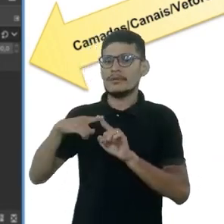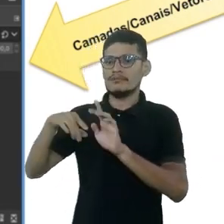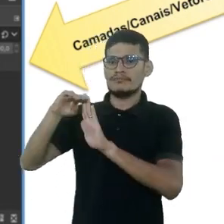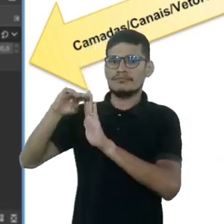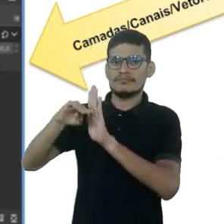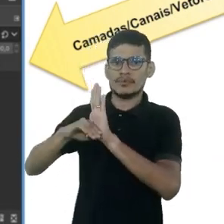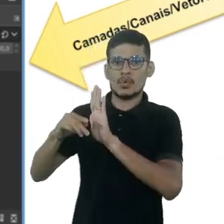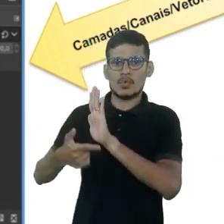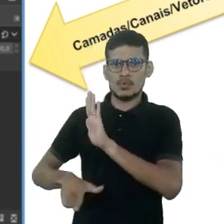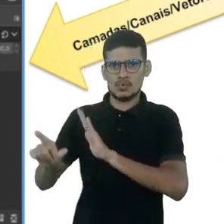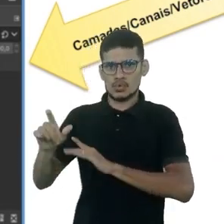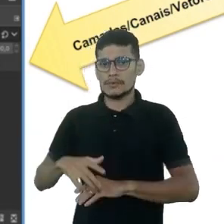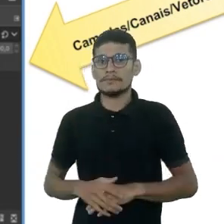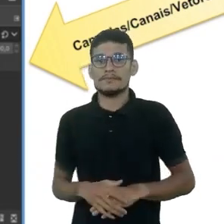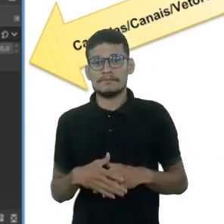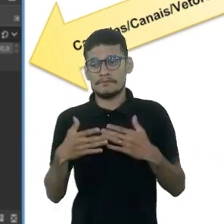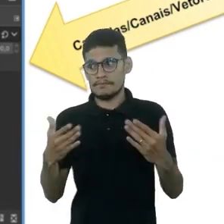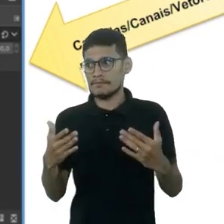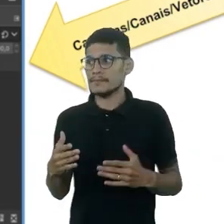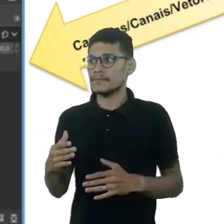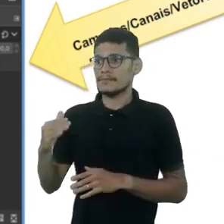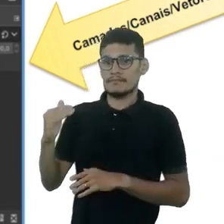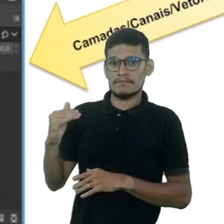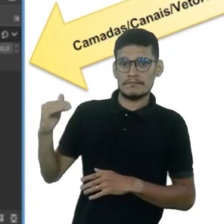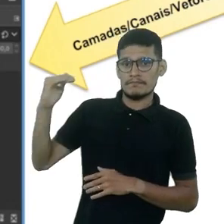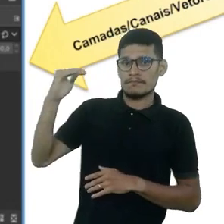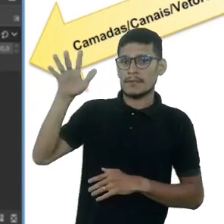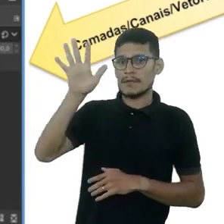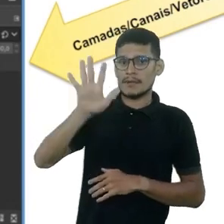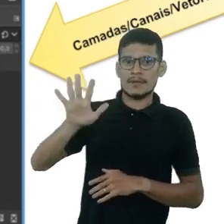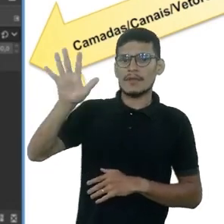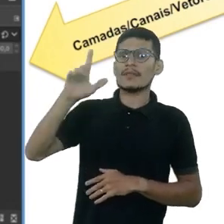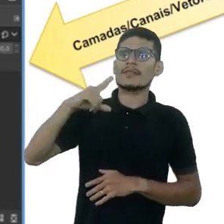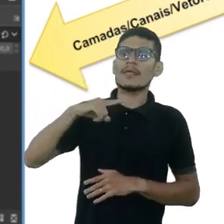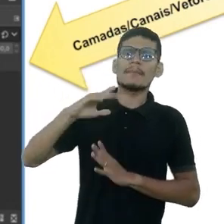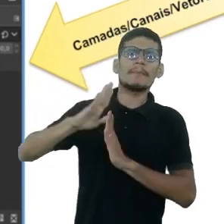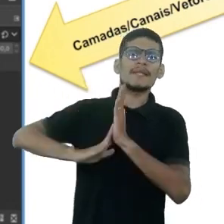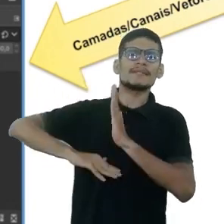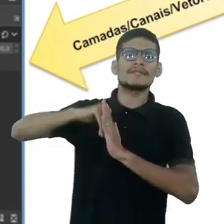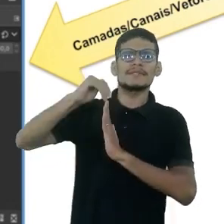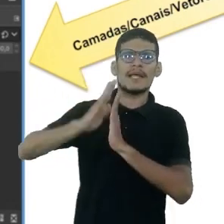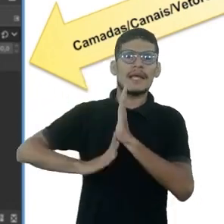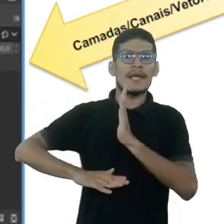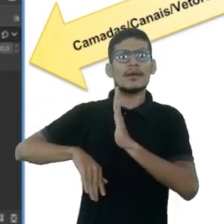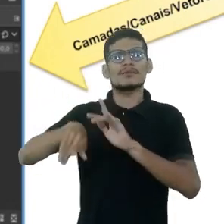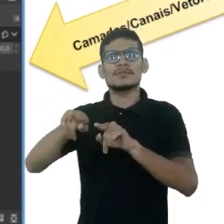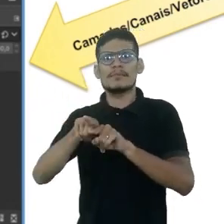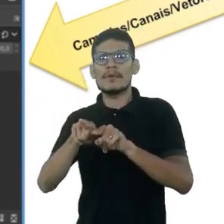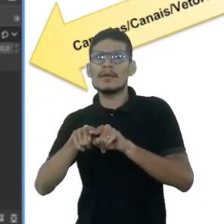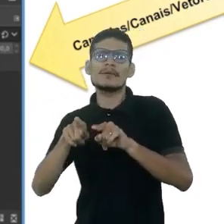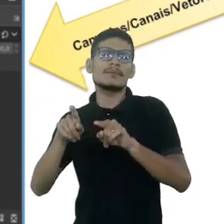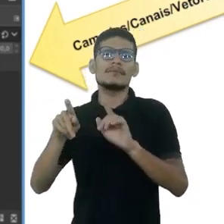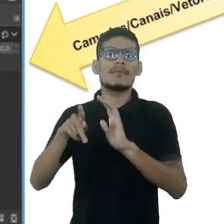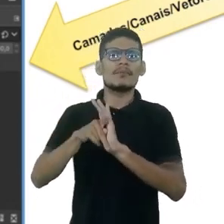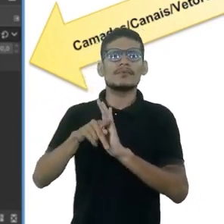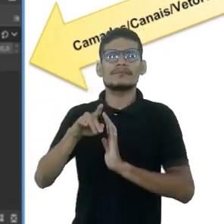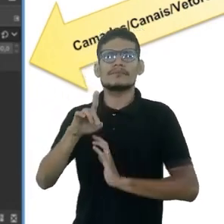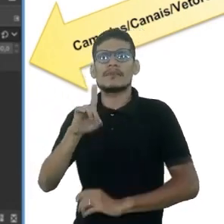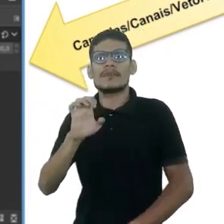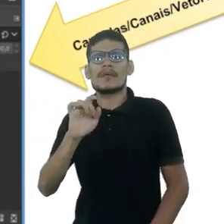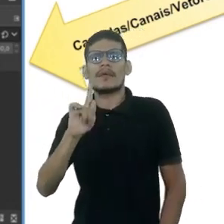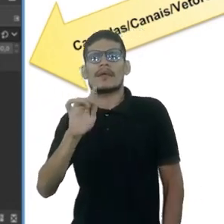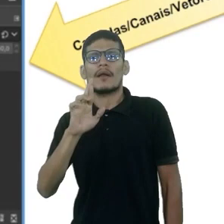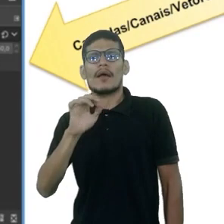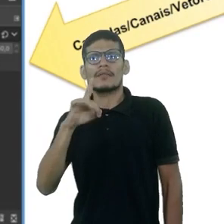Em cima, a gente pode ver que tem o quê? Os pincéis, as texturas e o degradê. E